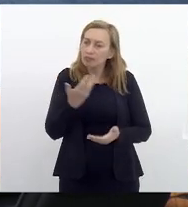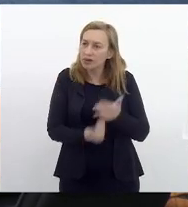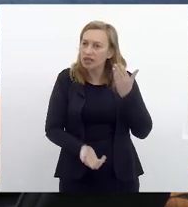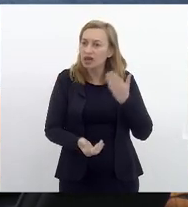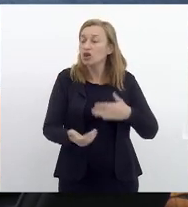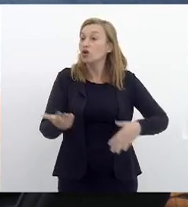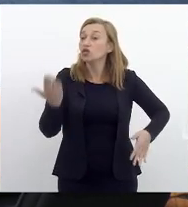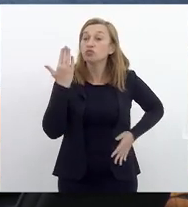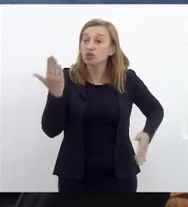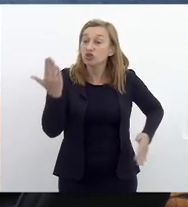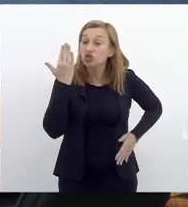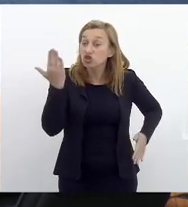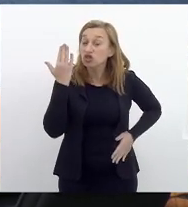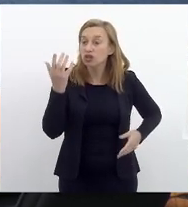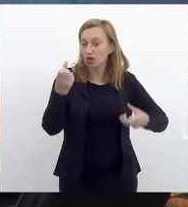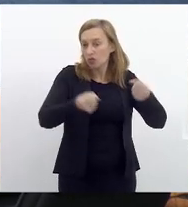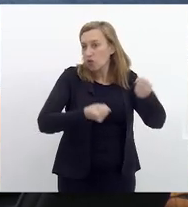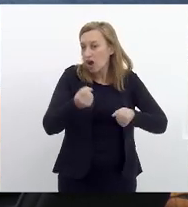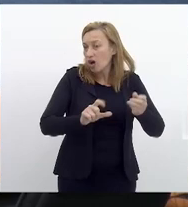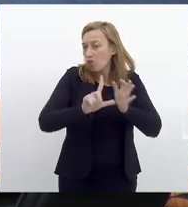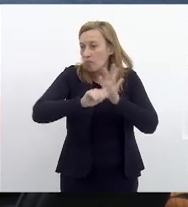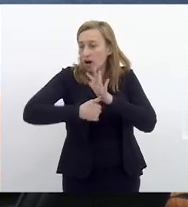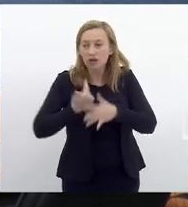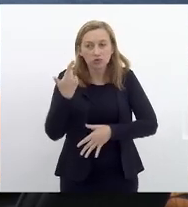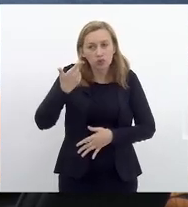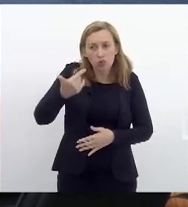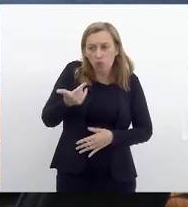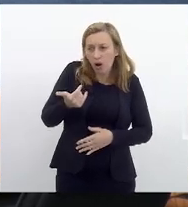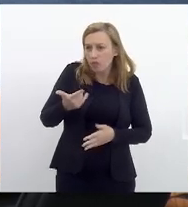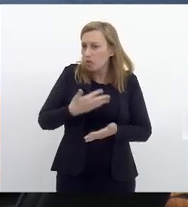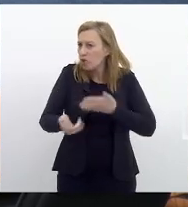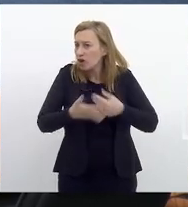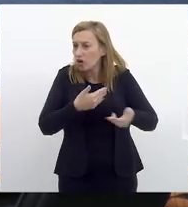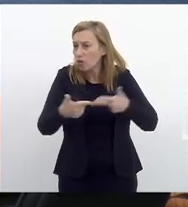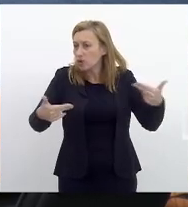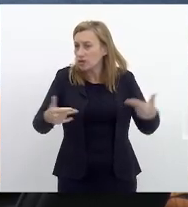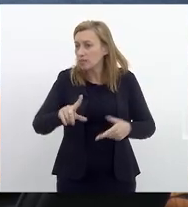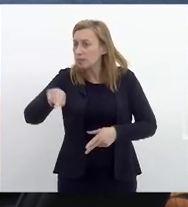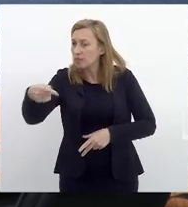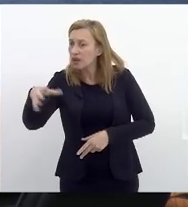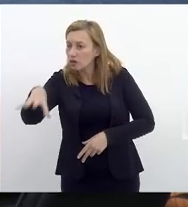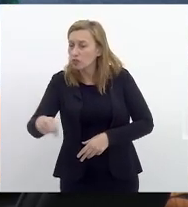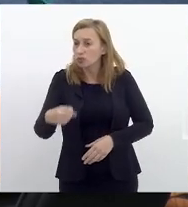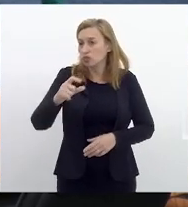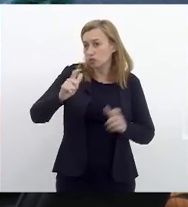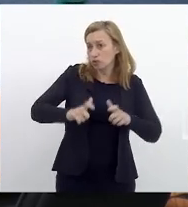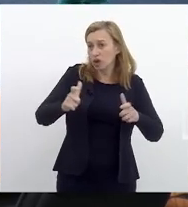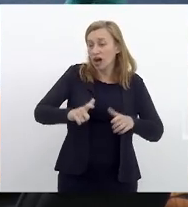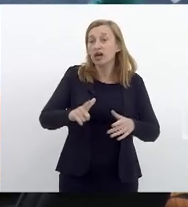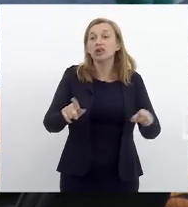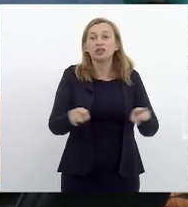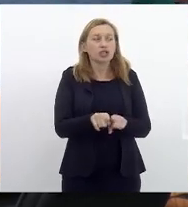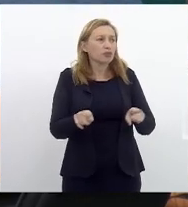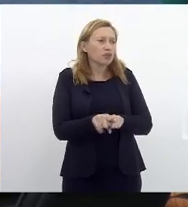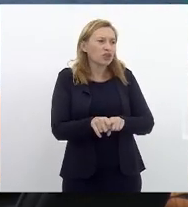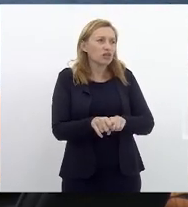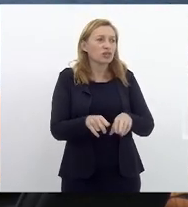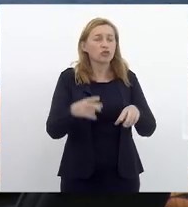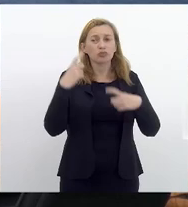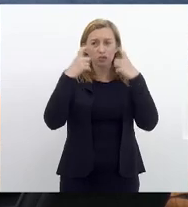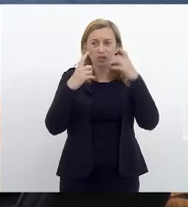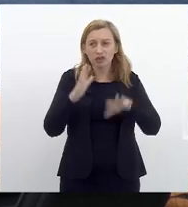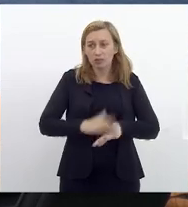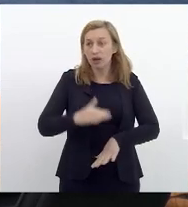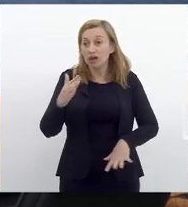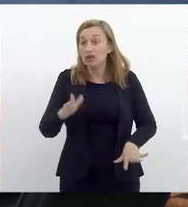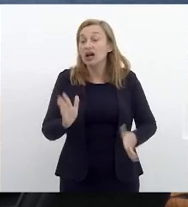está com carro roubado, com arma, com qualquer coisa, pegam outro lugar. E acaba causando também um grande desconforto.